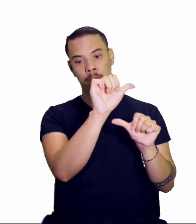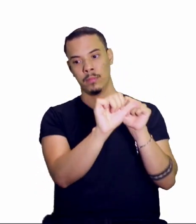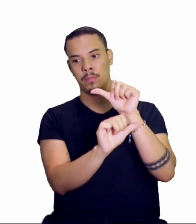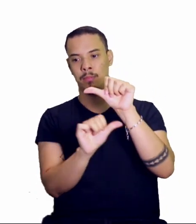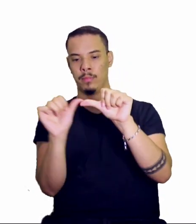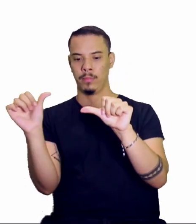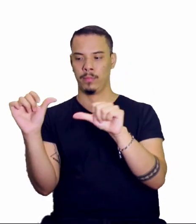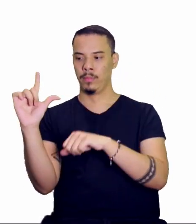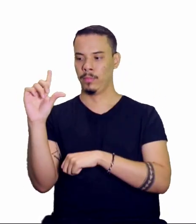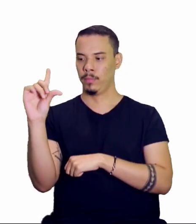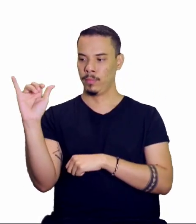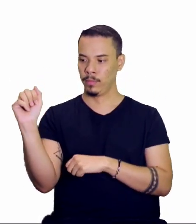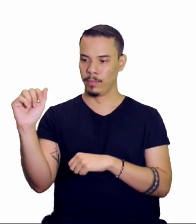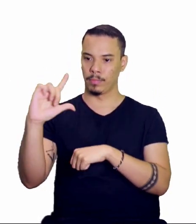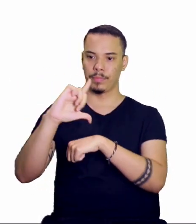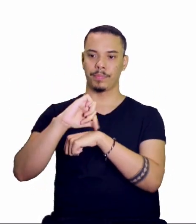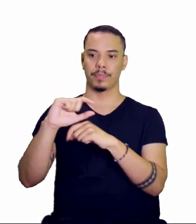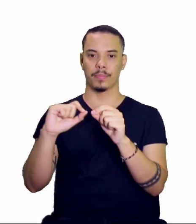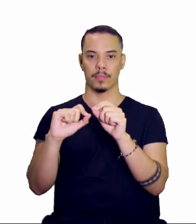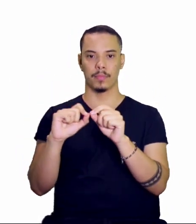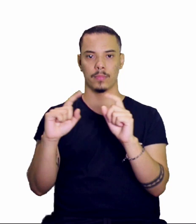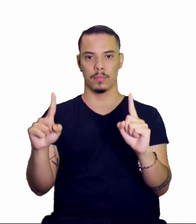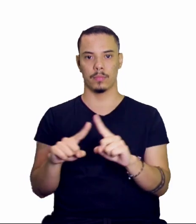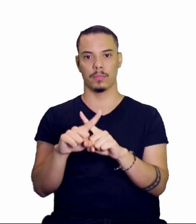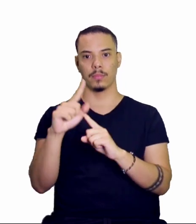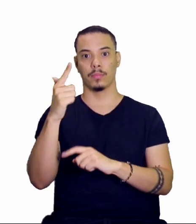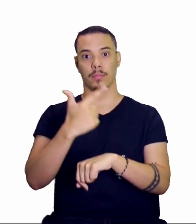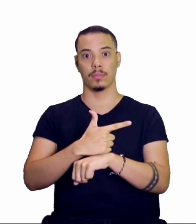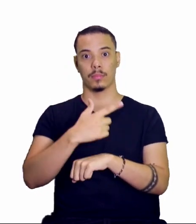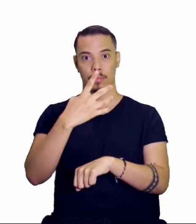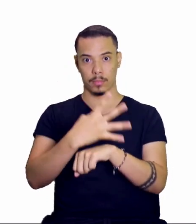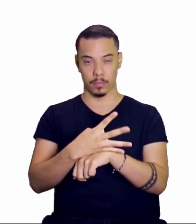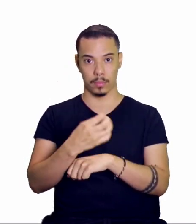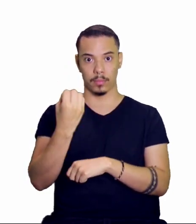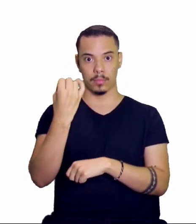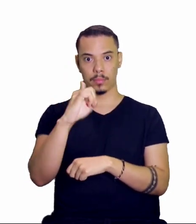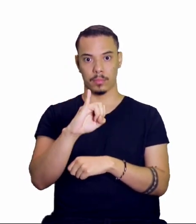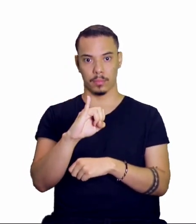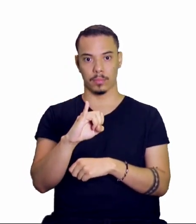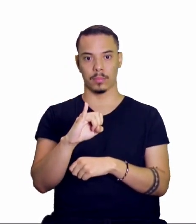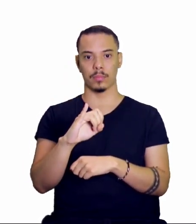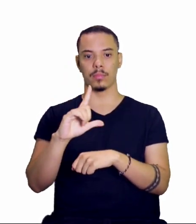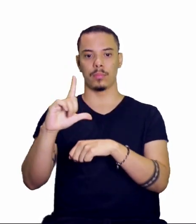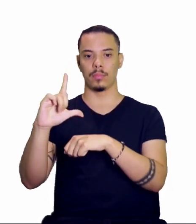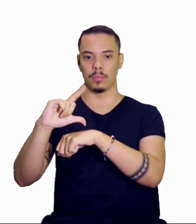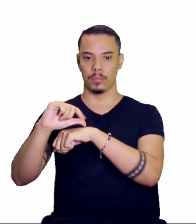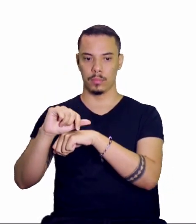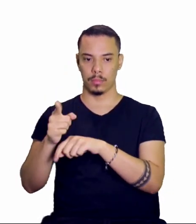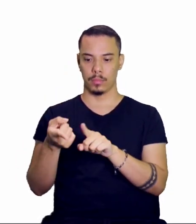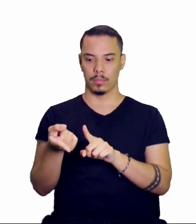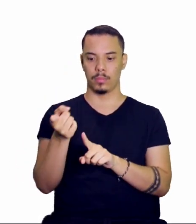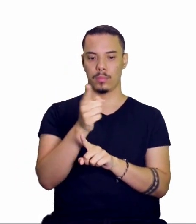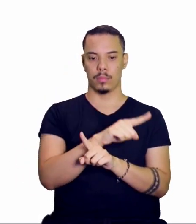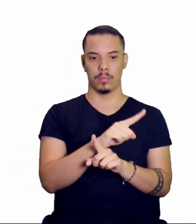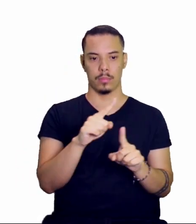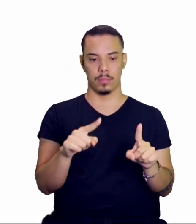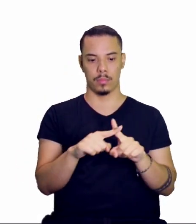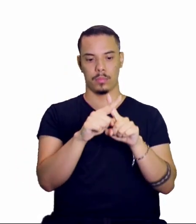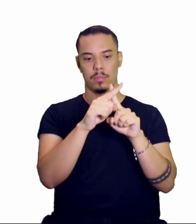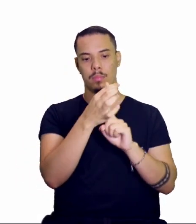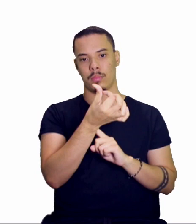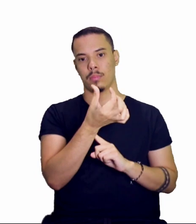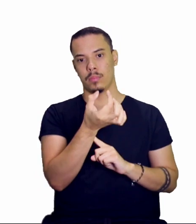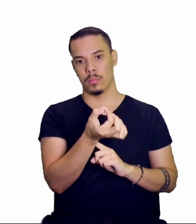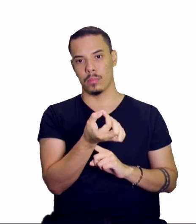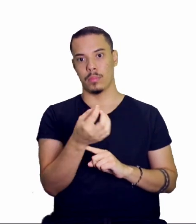dias para hora, a gente faz a multiplicação por 24. Se eu quiser de hora para minuto, eu multiplico o número por 60. E de minuto